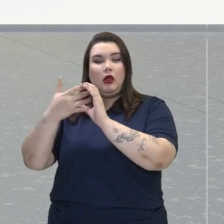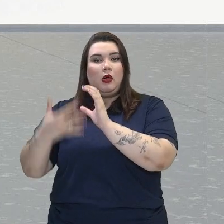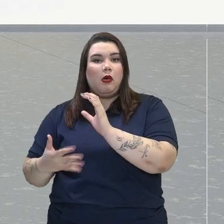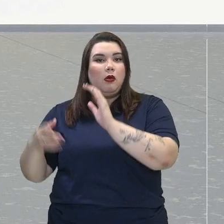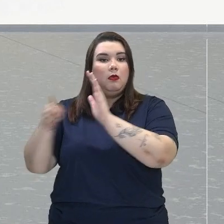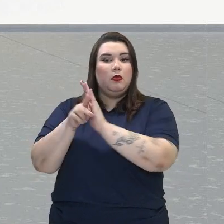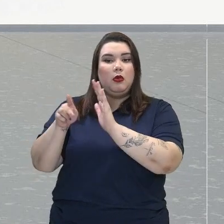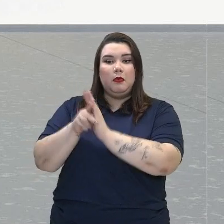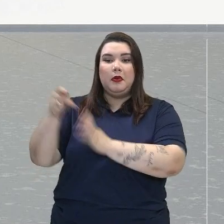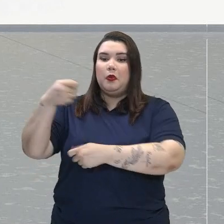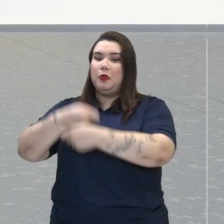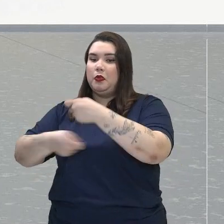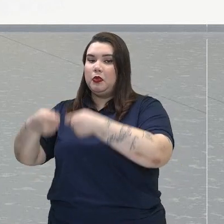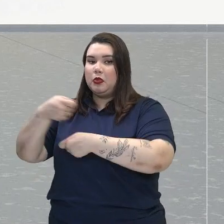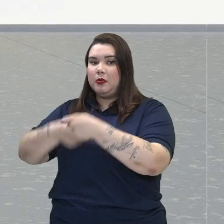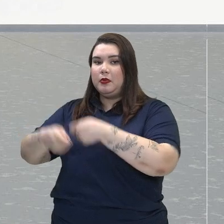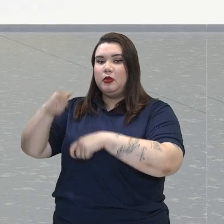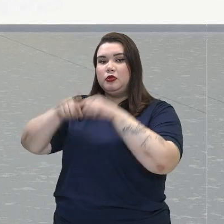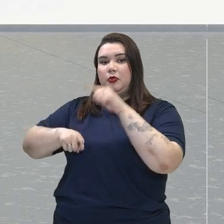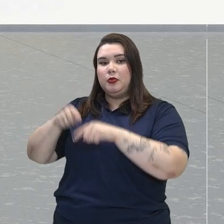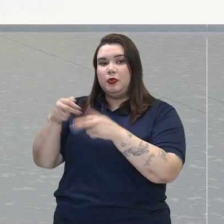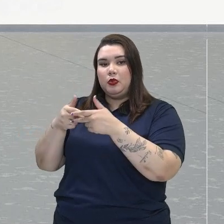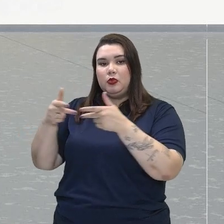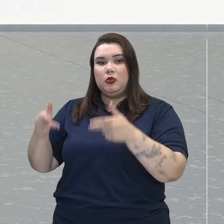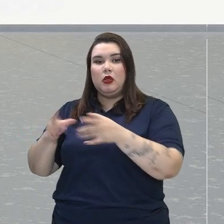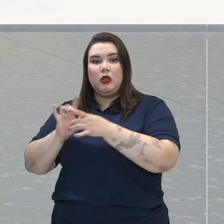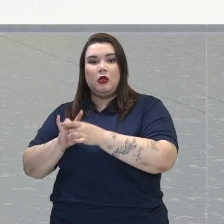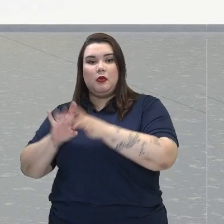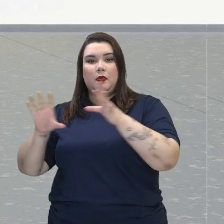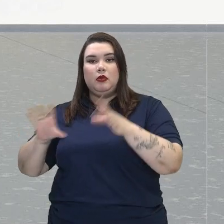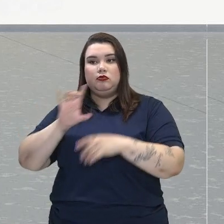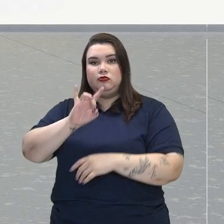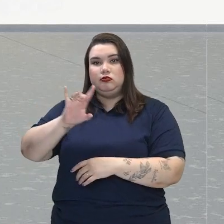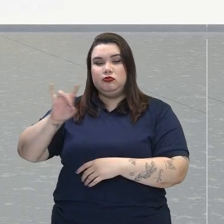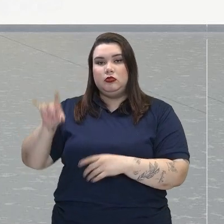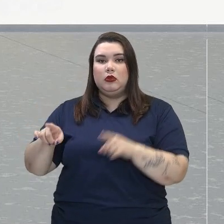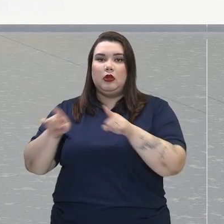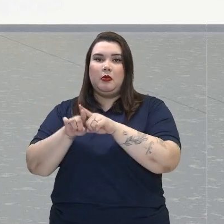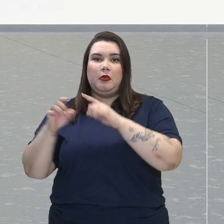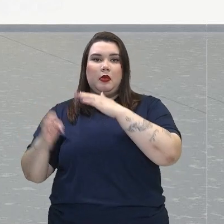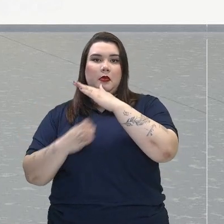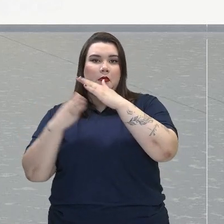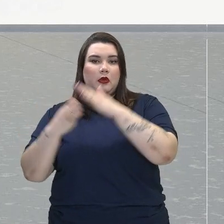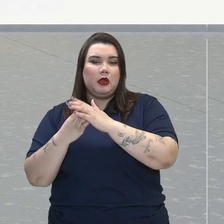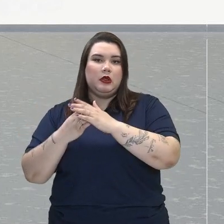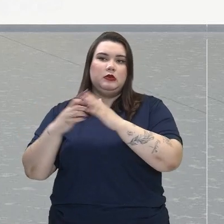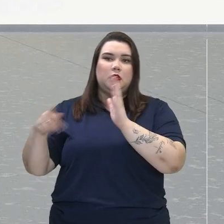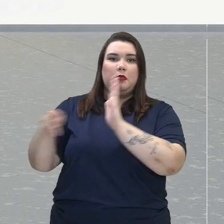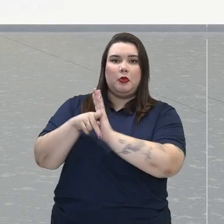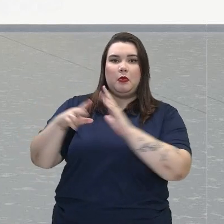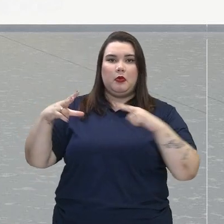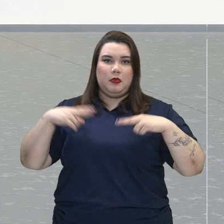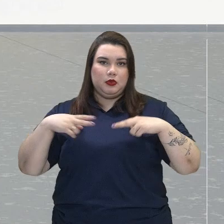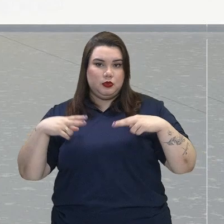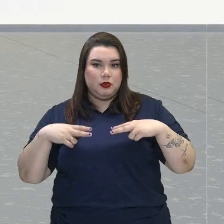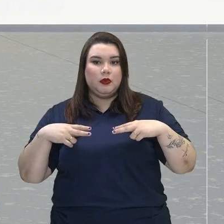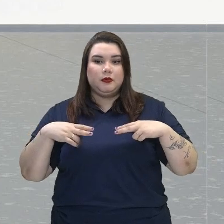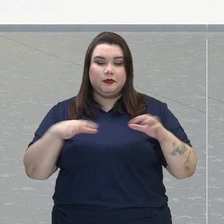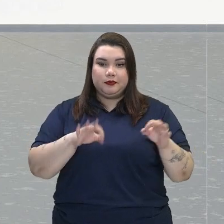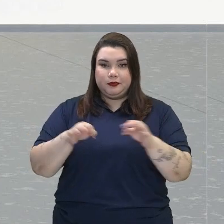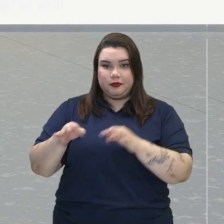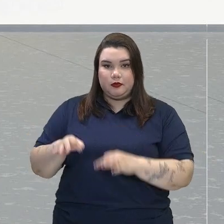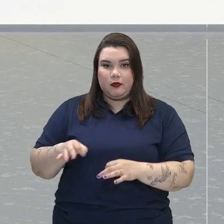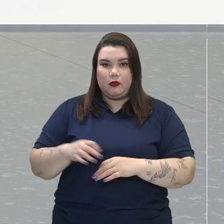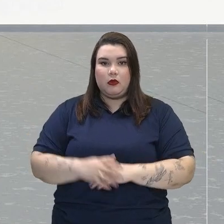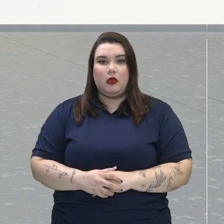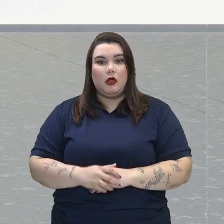caracterizado pela economia de mercado, pela liberdade individual e também pela propriedade privada. E